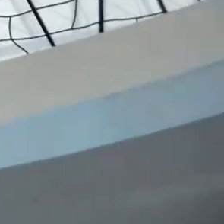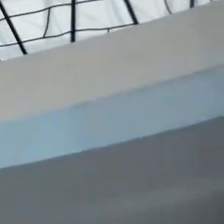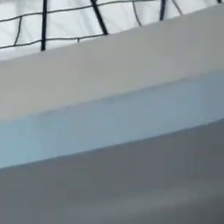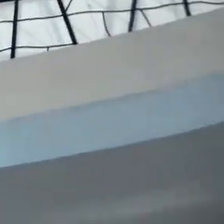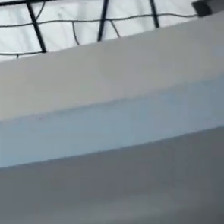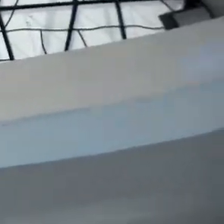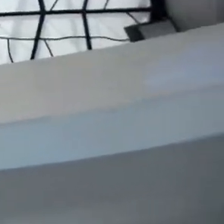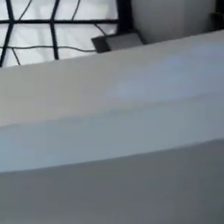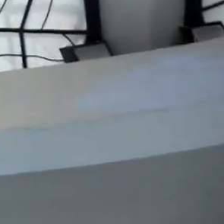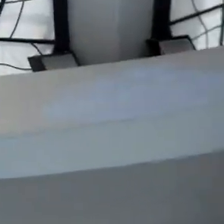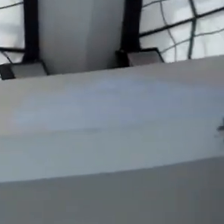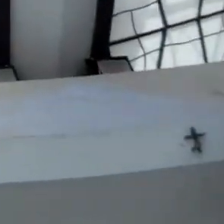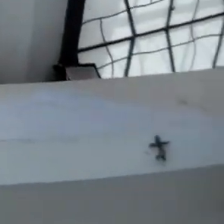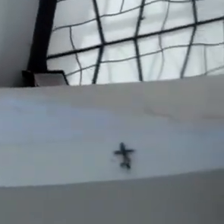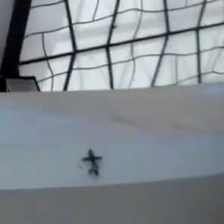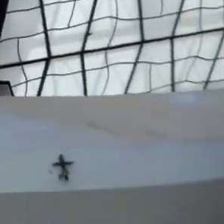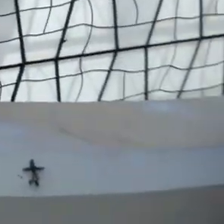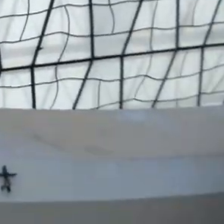Tchau. Tchau.